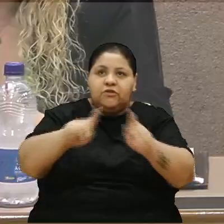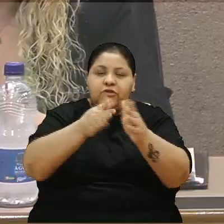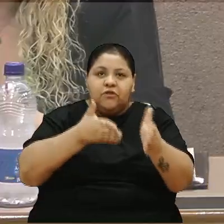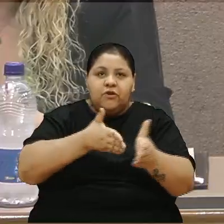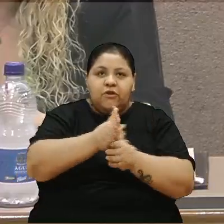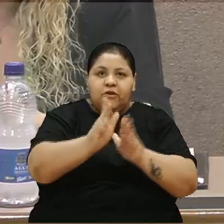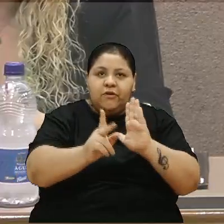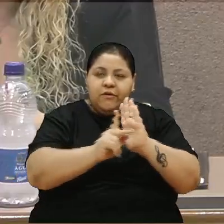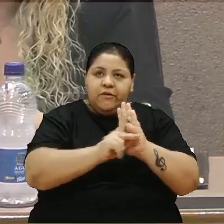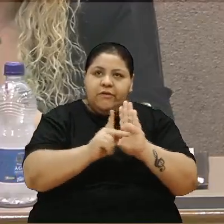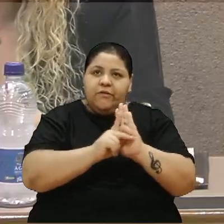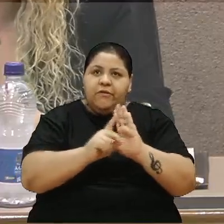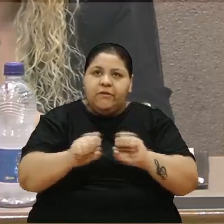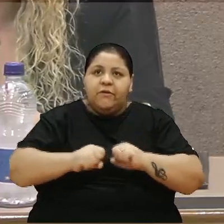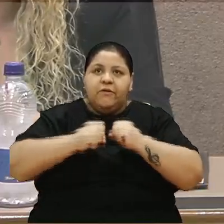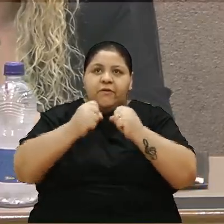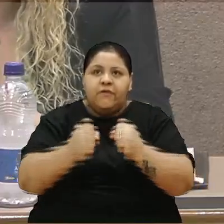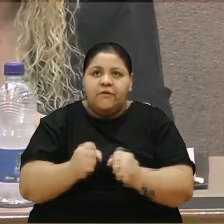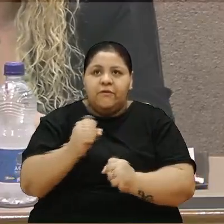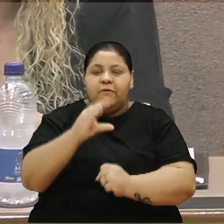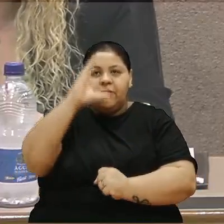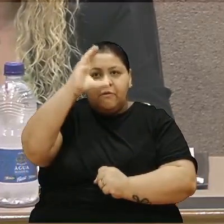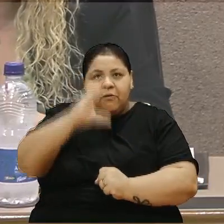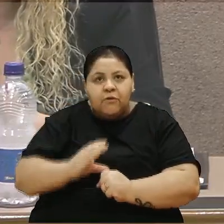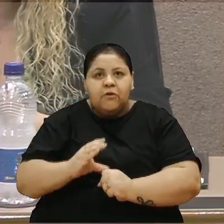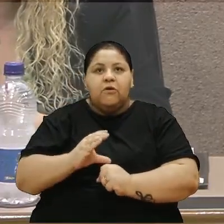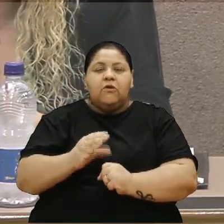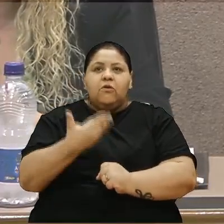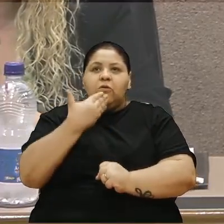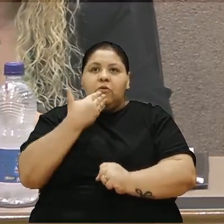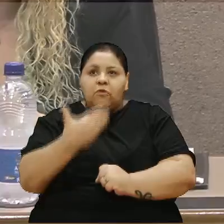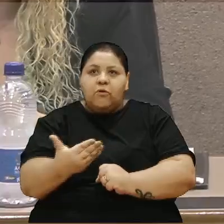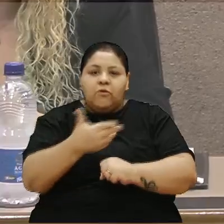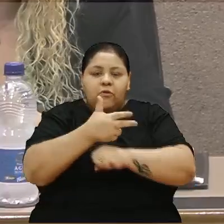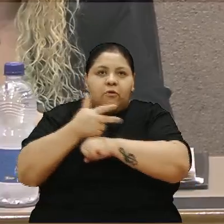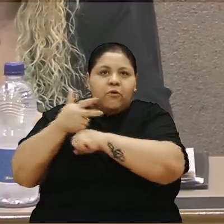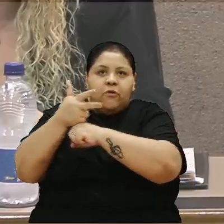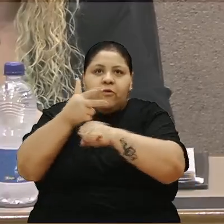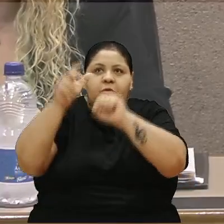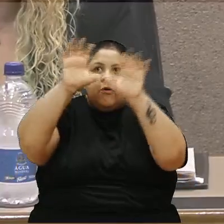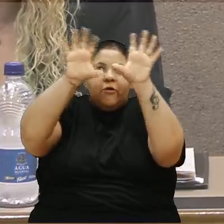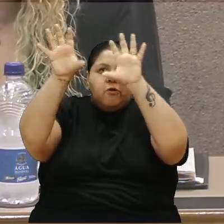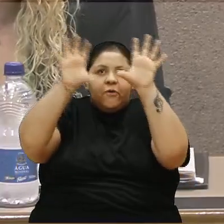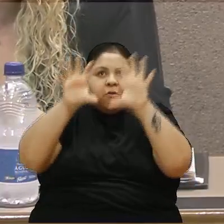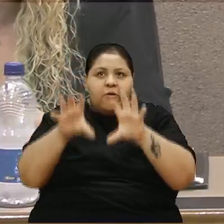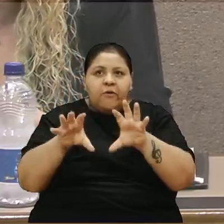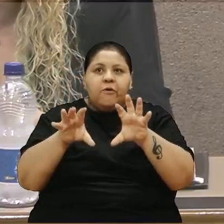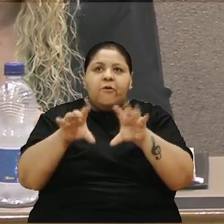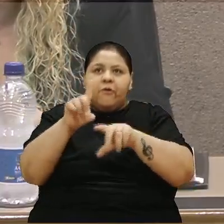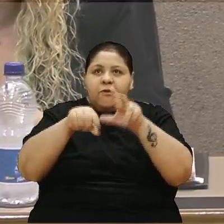Defesa Civil com sistemas de monitoramento, né, de estações meteorológicas,